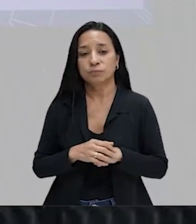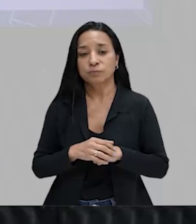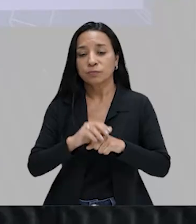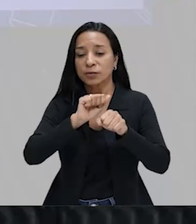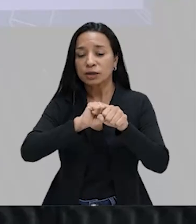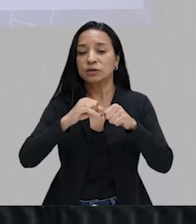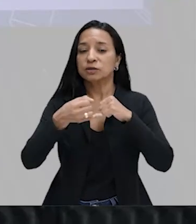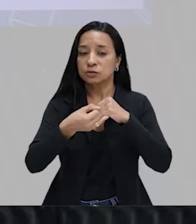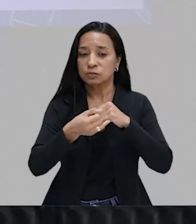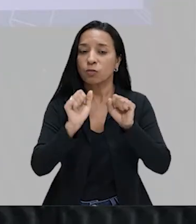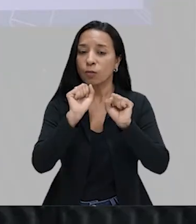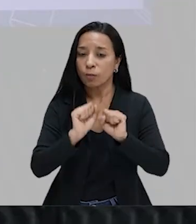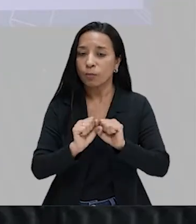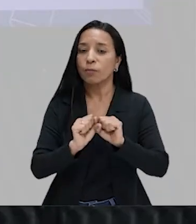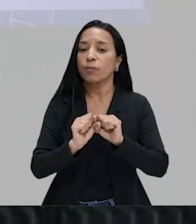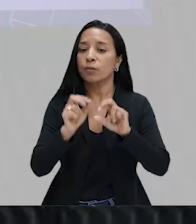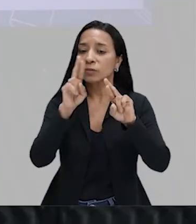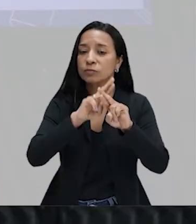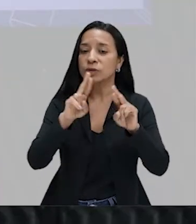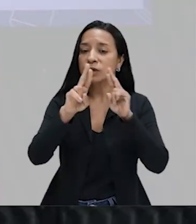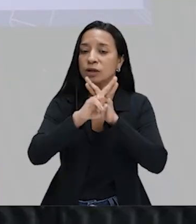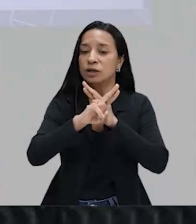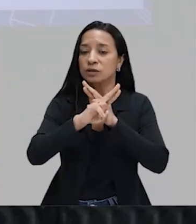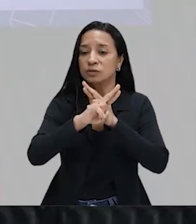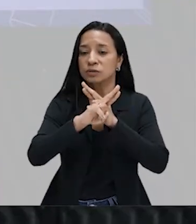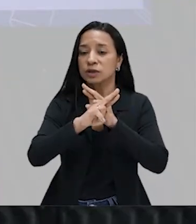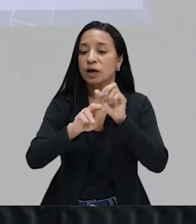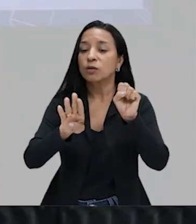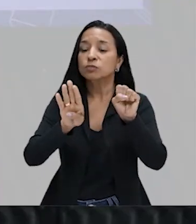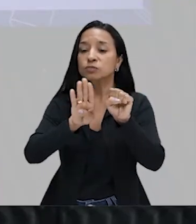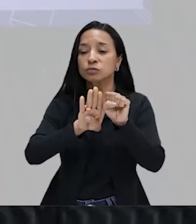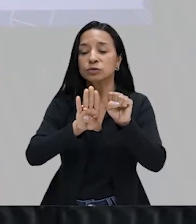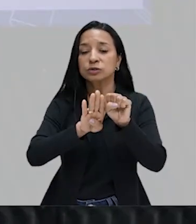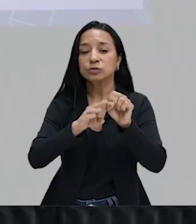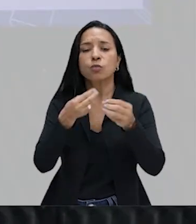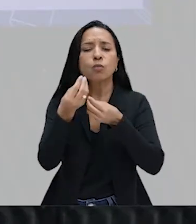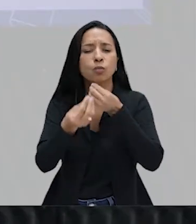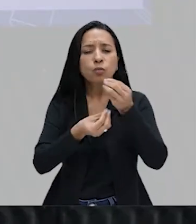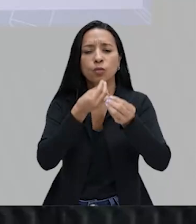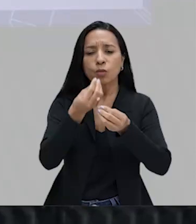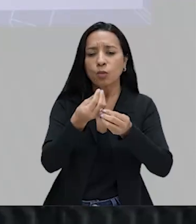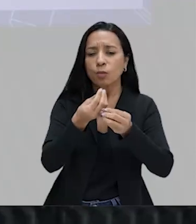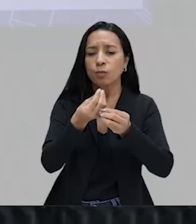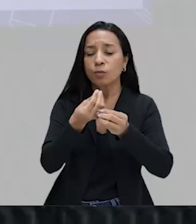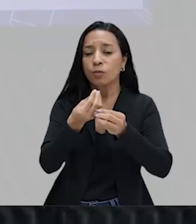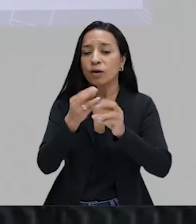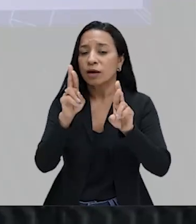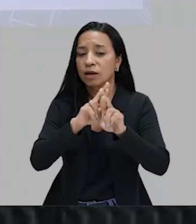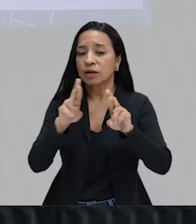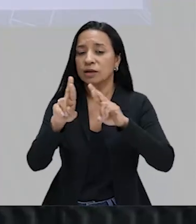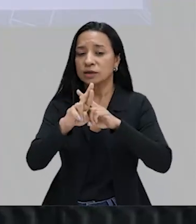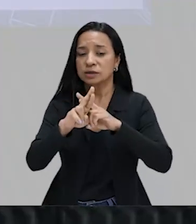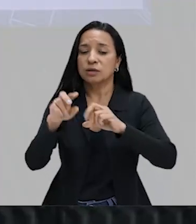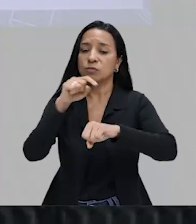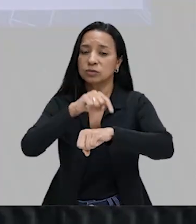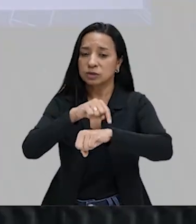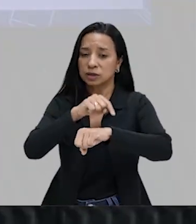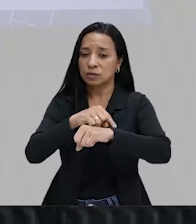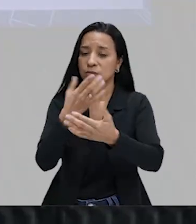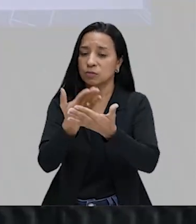podem estabelecer relações com o substantivo, da seguinte forma: relação de tempo, aulas